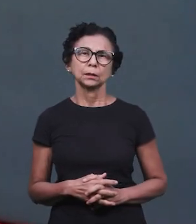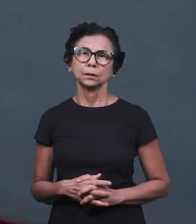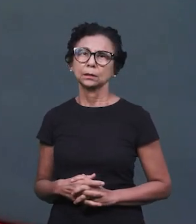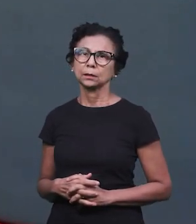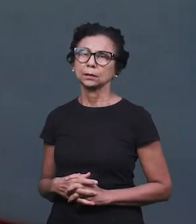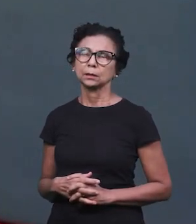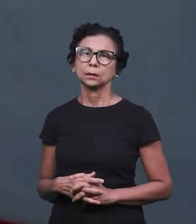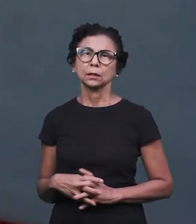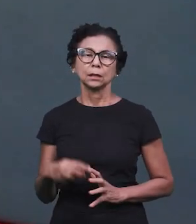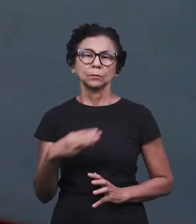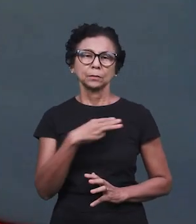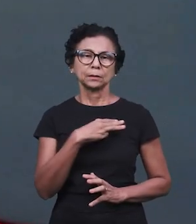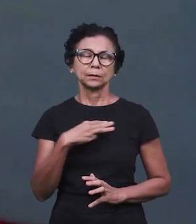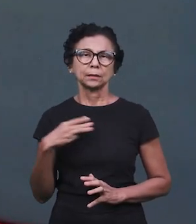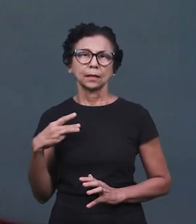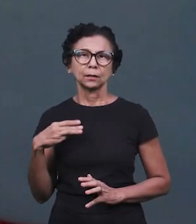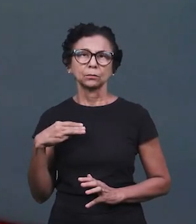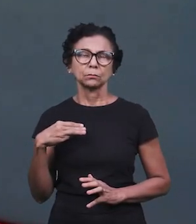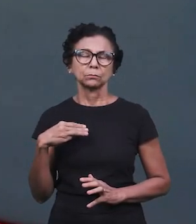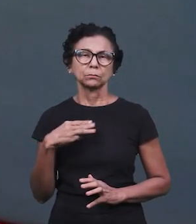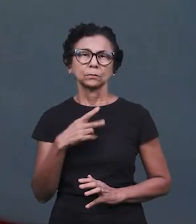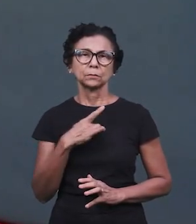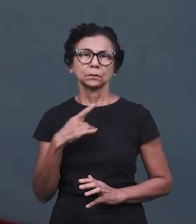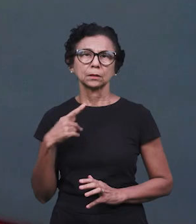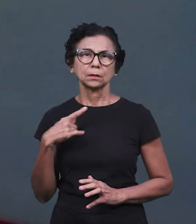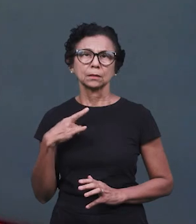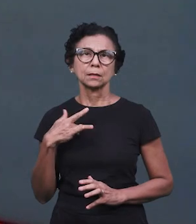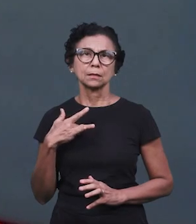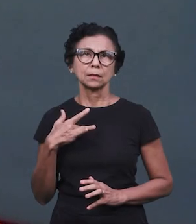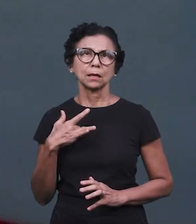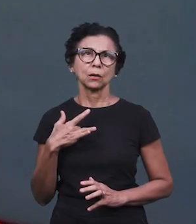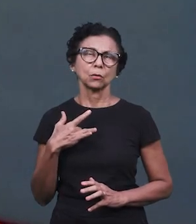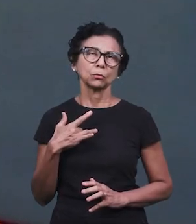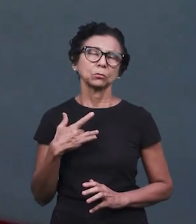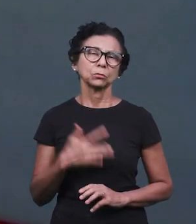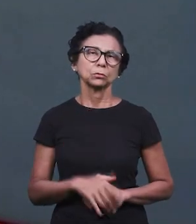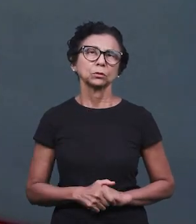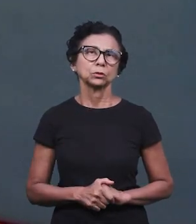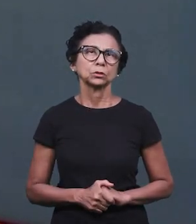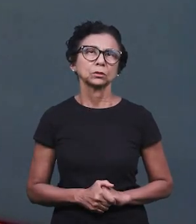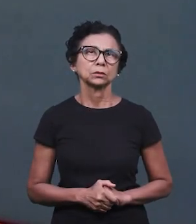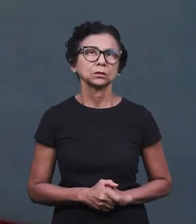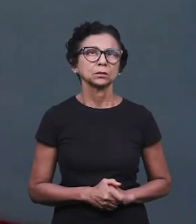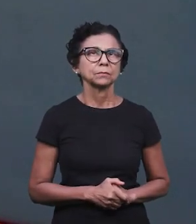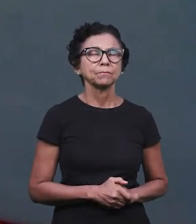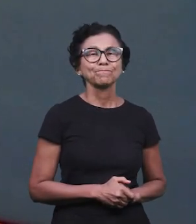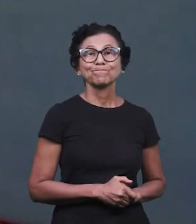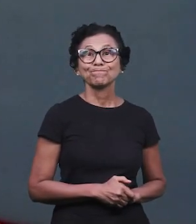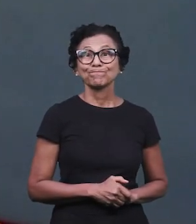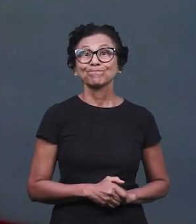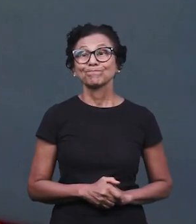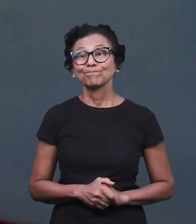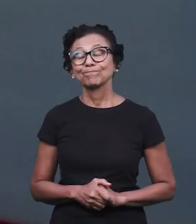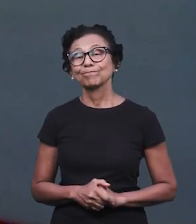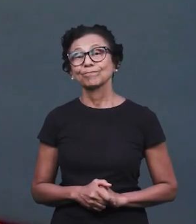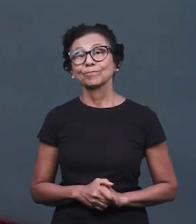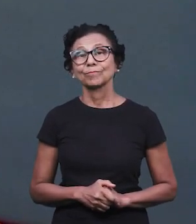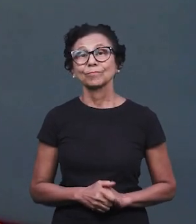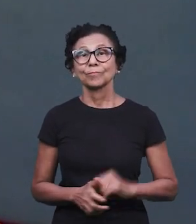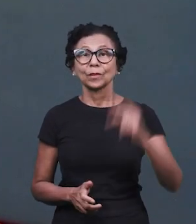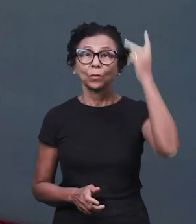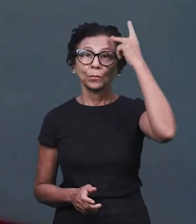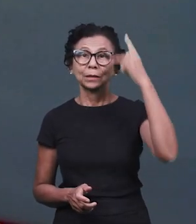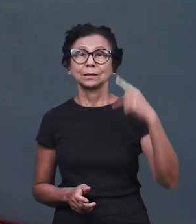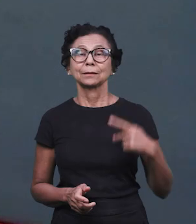estatística é que ao longo da vida o homem vai apresentar em torno de 16%, porcentagem altíssima